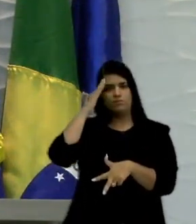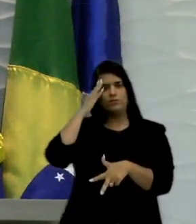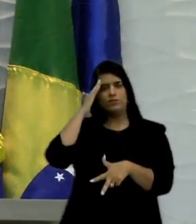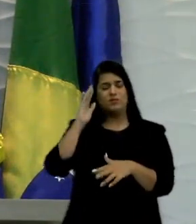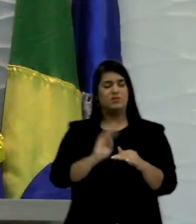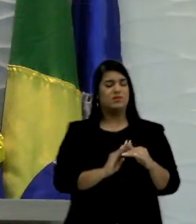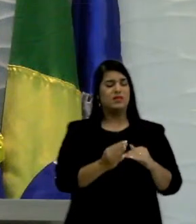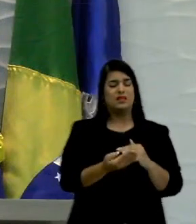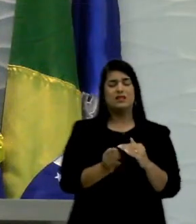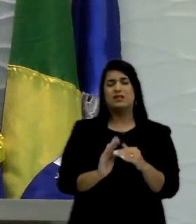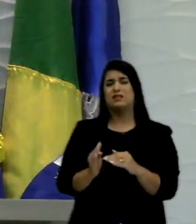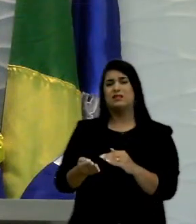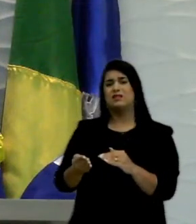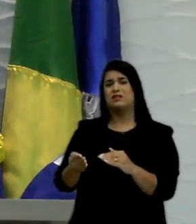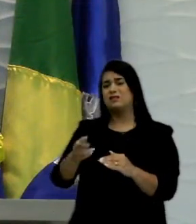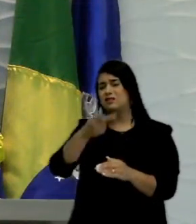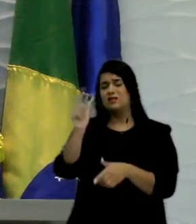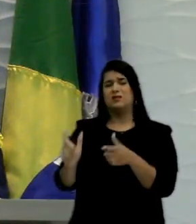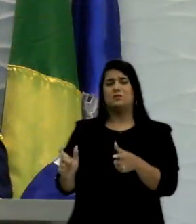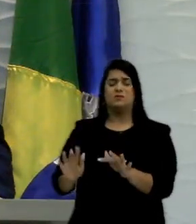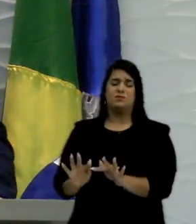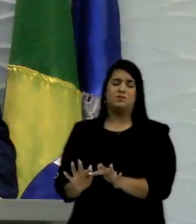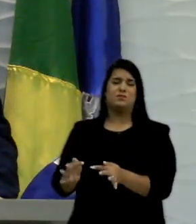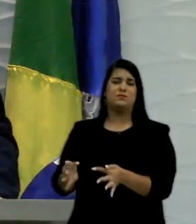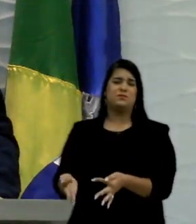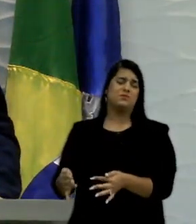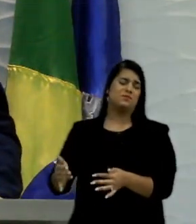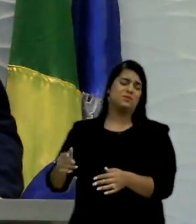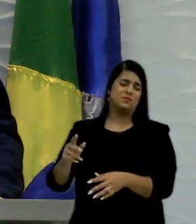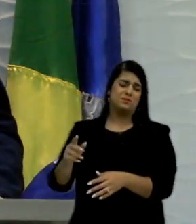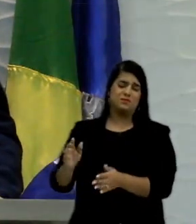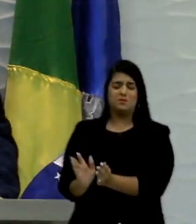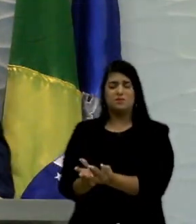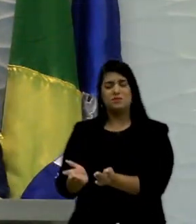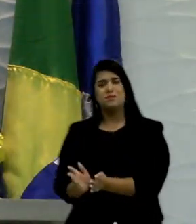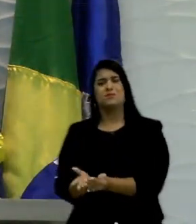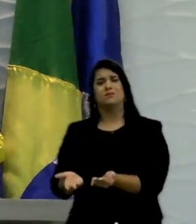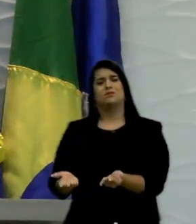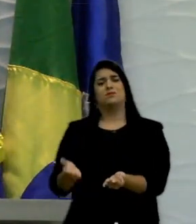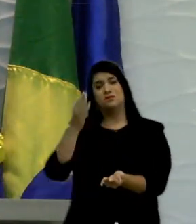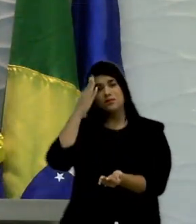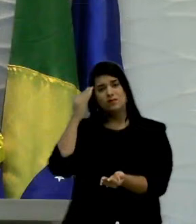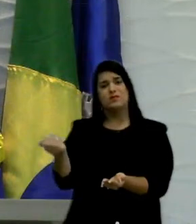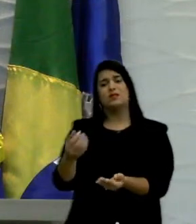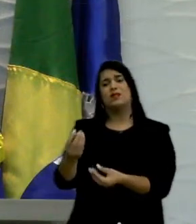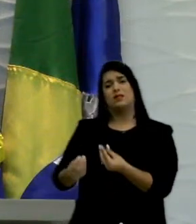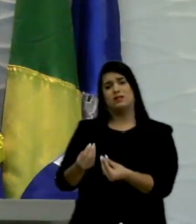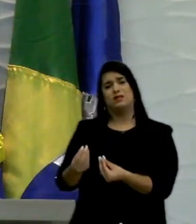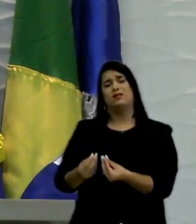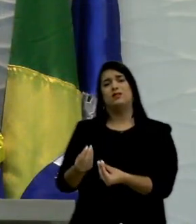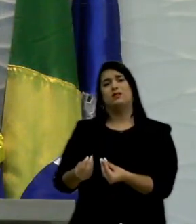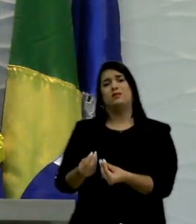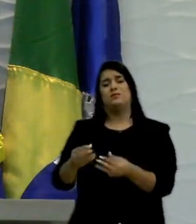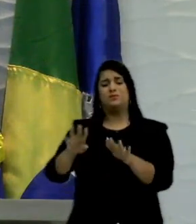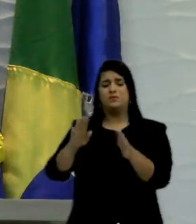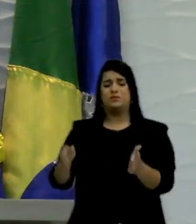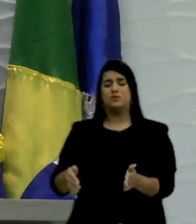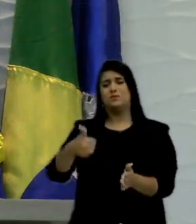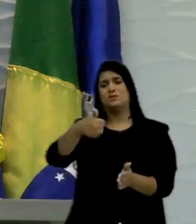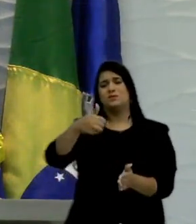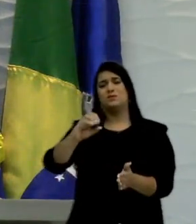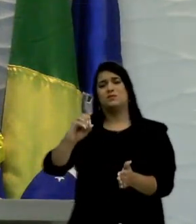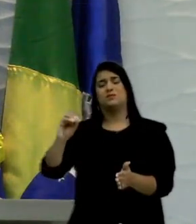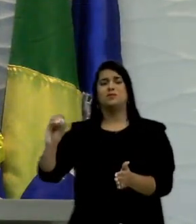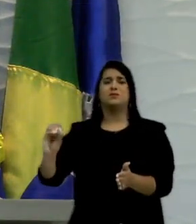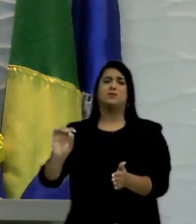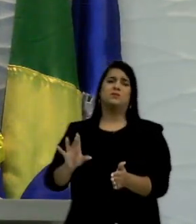periferias, bairros onde moram pessoas mais simples. Nós sabemos a realidade de vários bairros aqui em São Bento, que tem pessoas que têm reservatório de 1.000 litros,